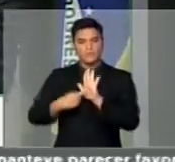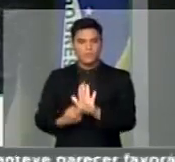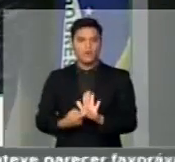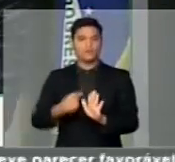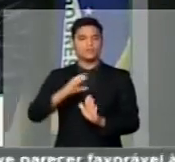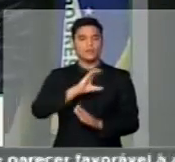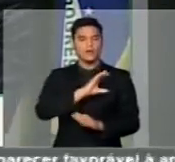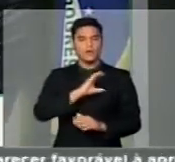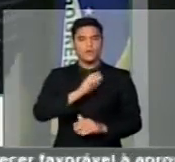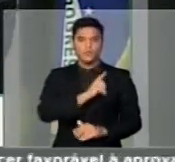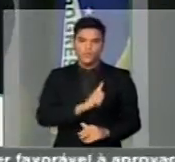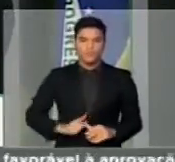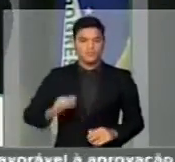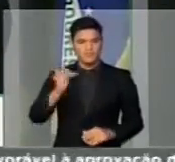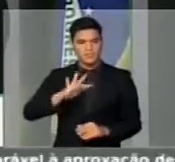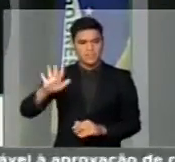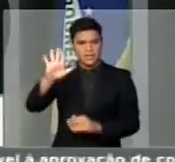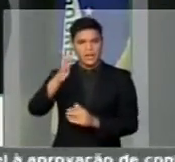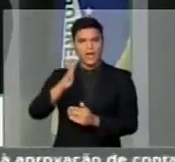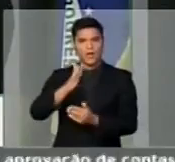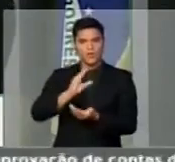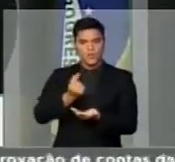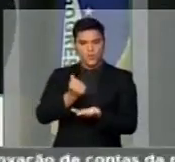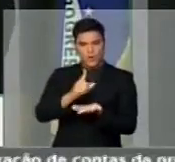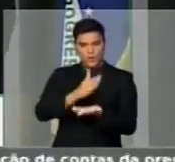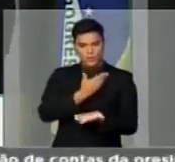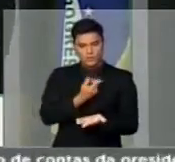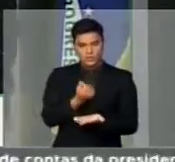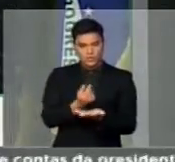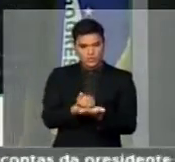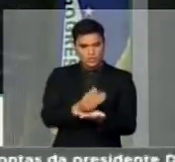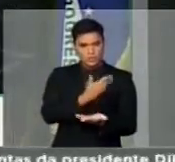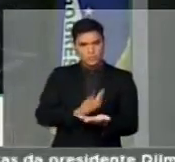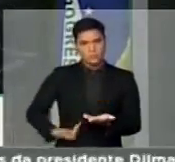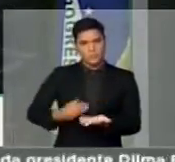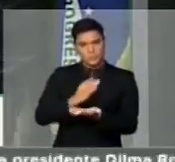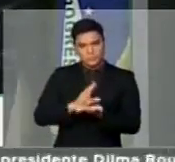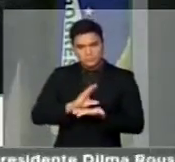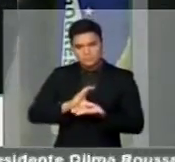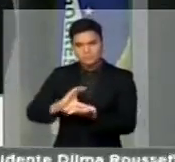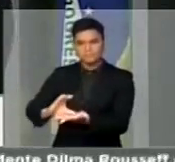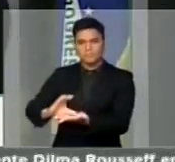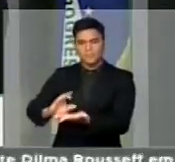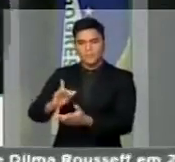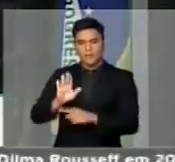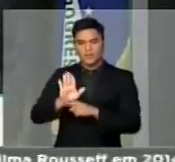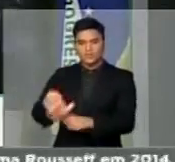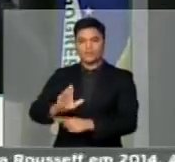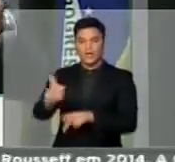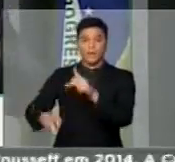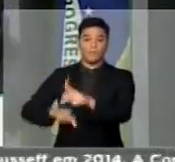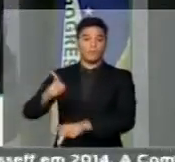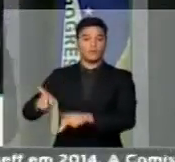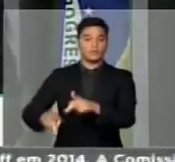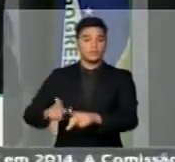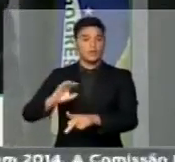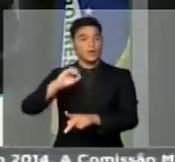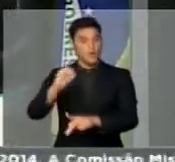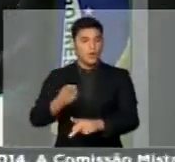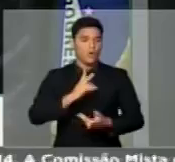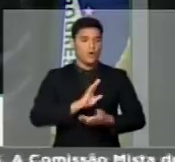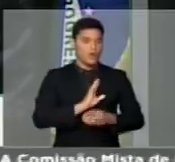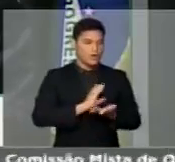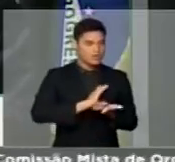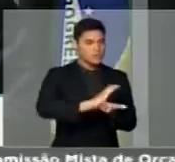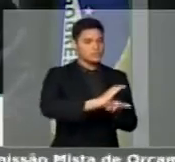a levar o recurso público para o seu projeto, ou para beneficiar alguns indivíduos, ou para beneficiar o projeto de poder